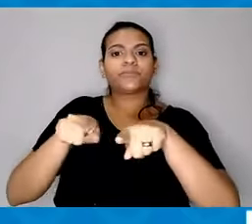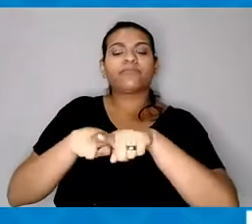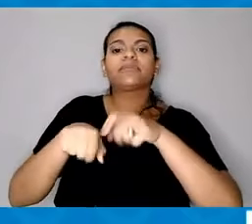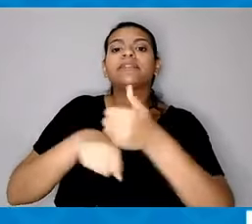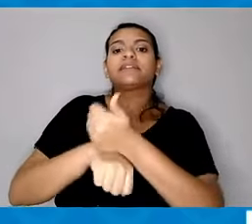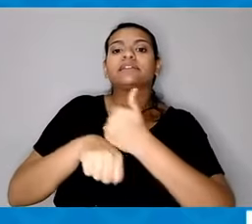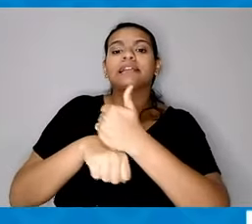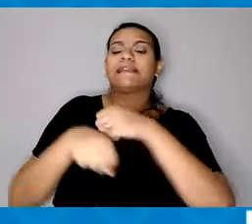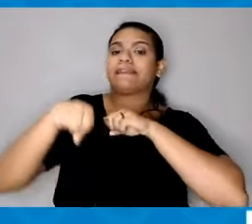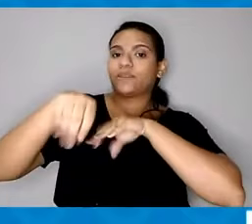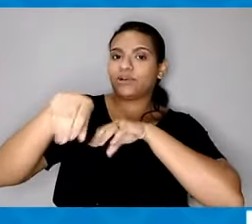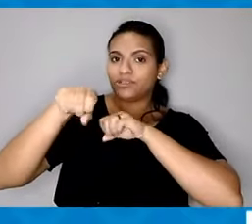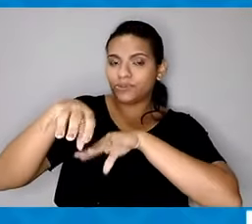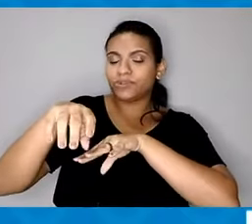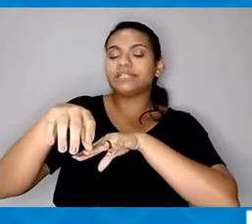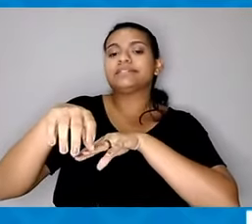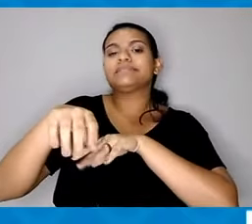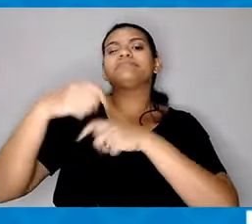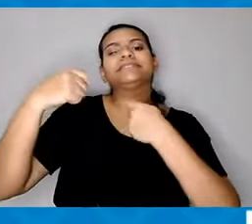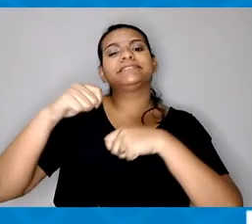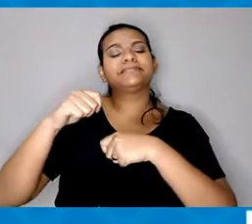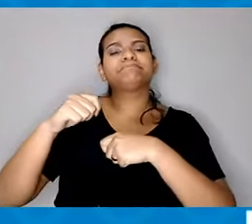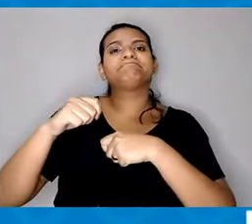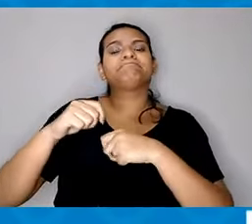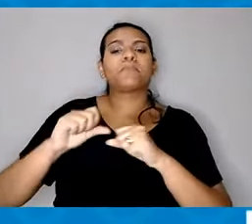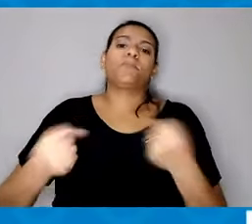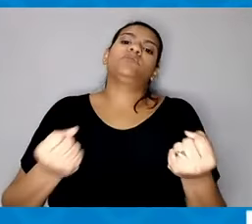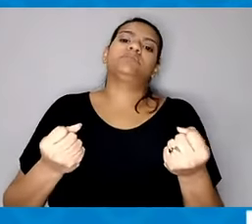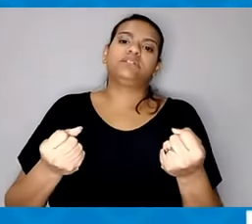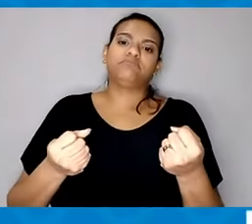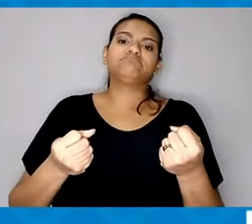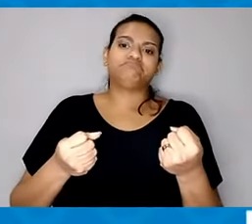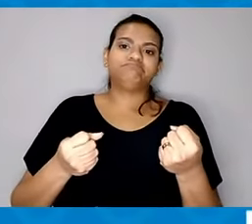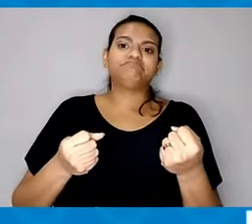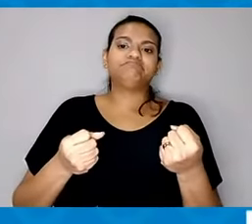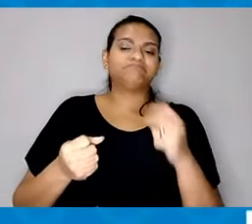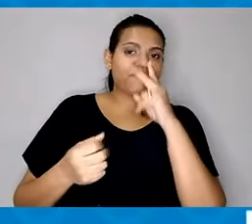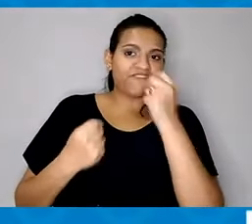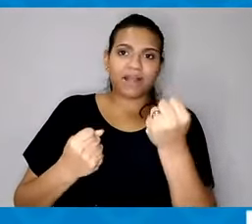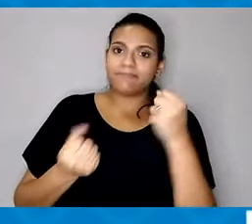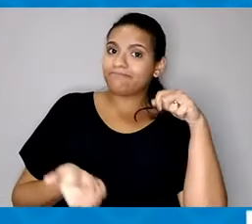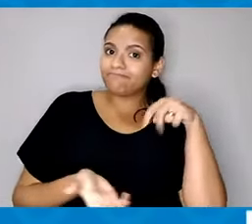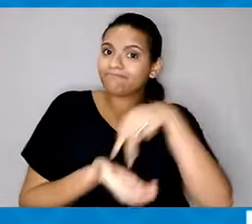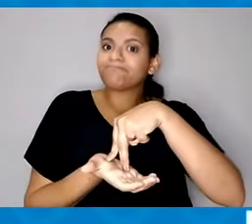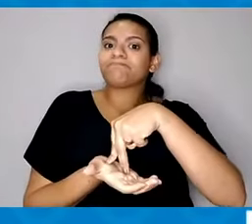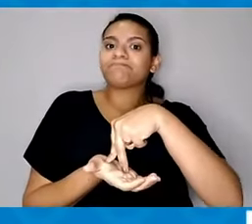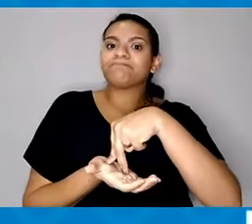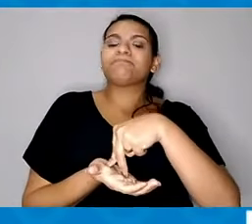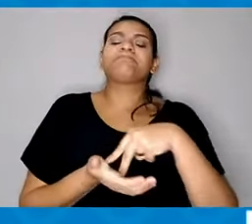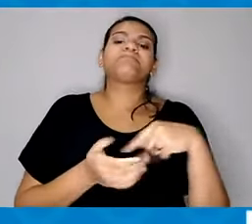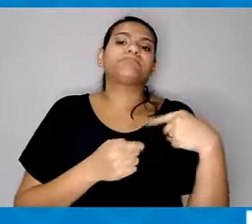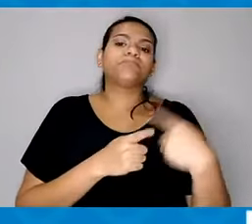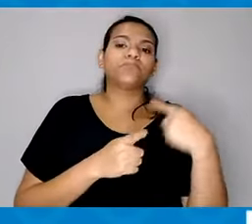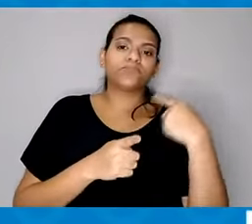escolar, né? Dos principais agentes que estão dentro da comunidade escolar e que, de uma certa forma, é claro, dependem de